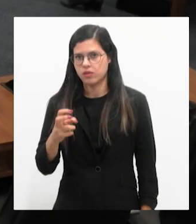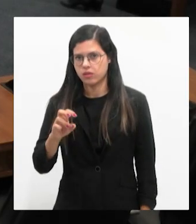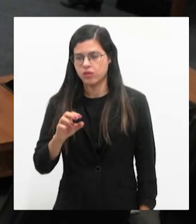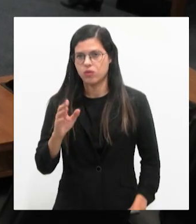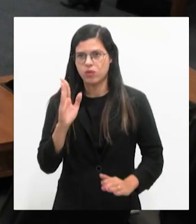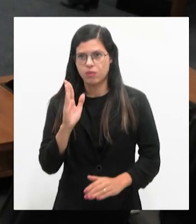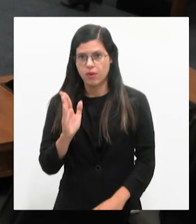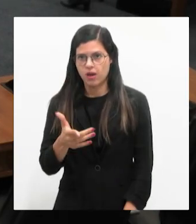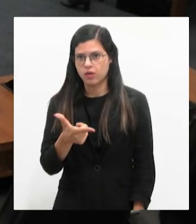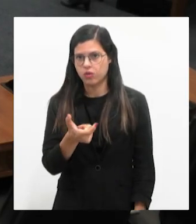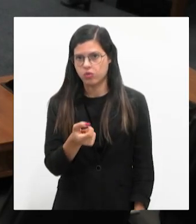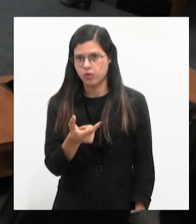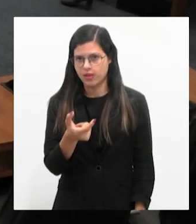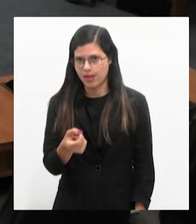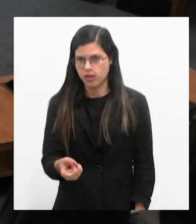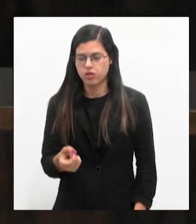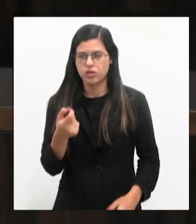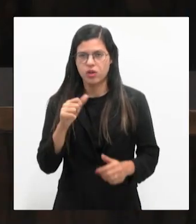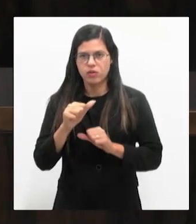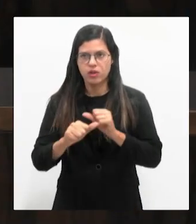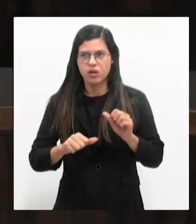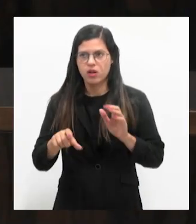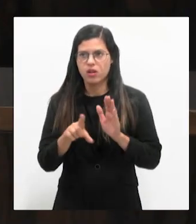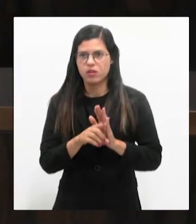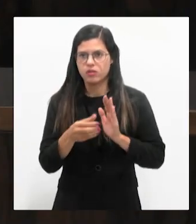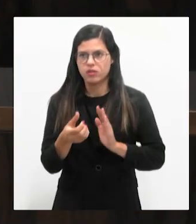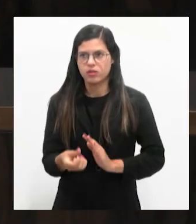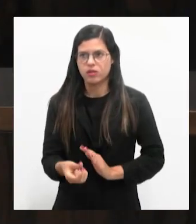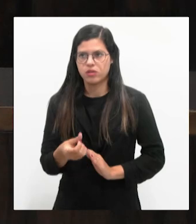2010, que altera a lei número